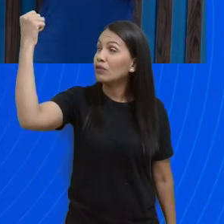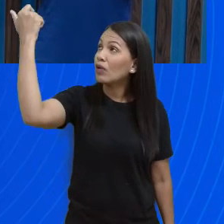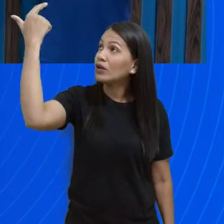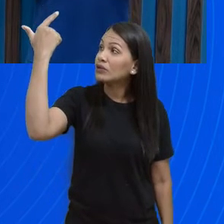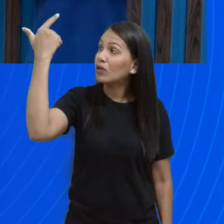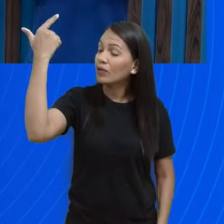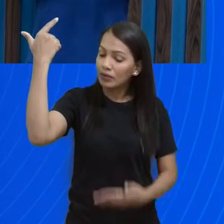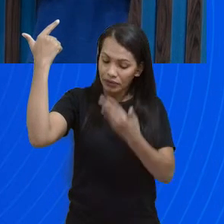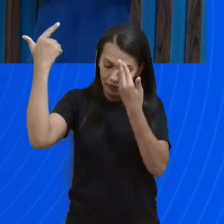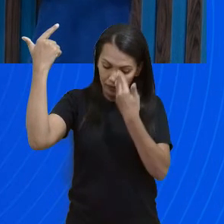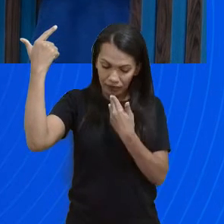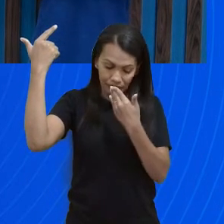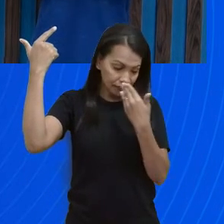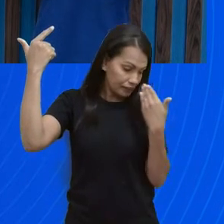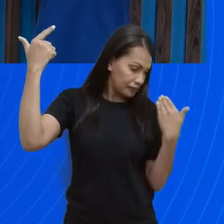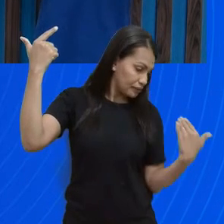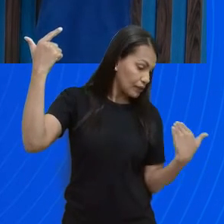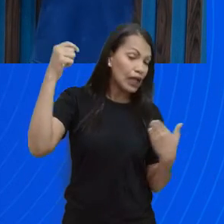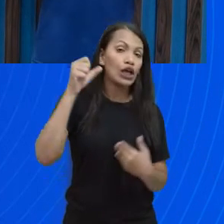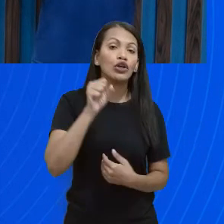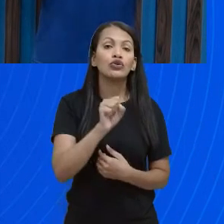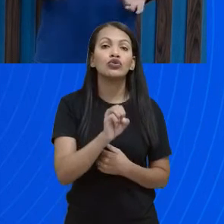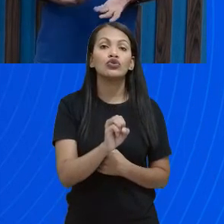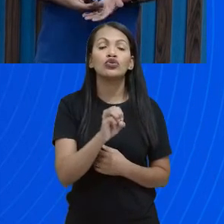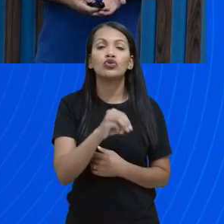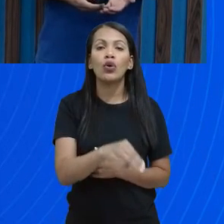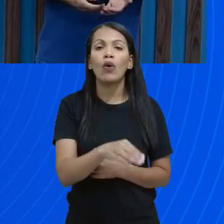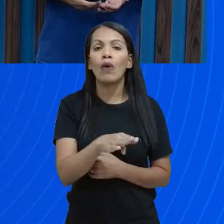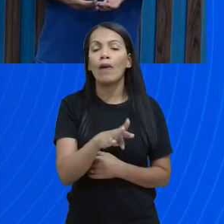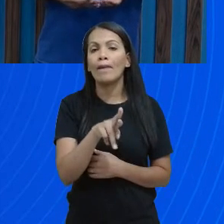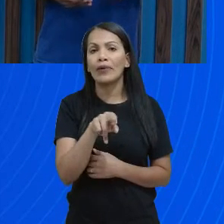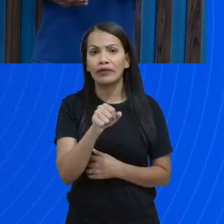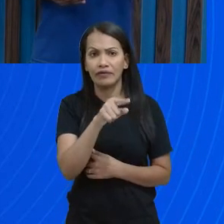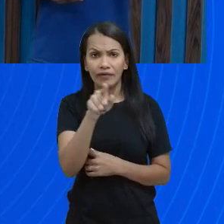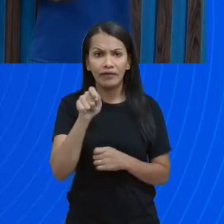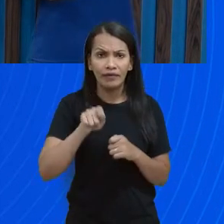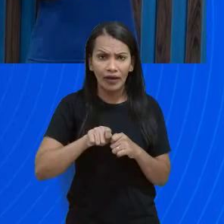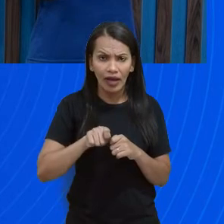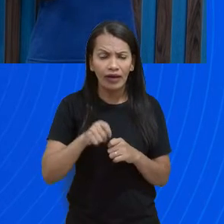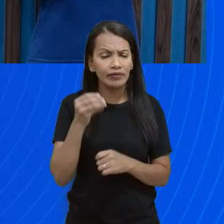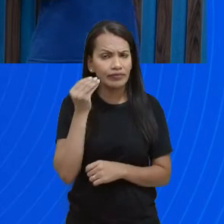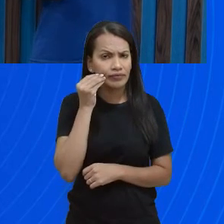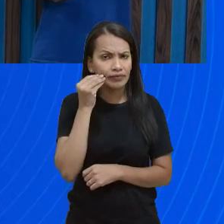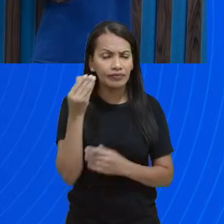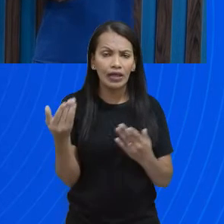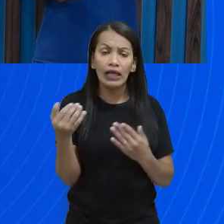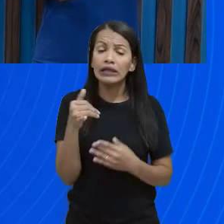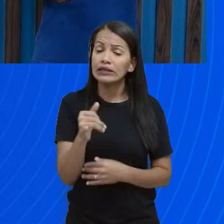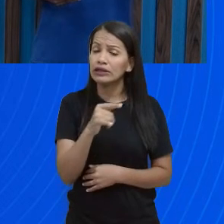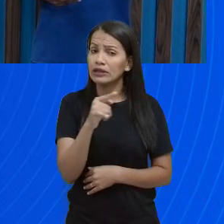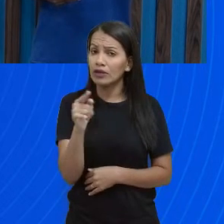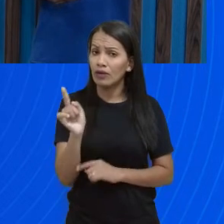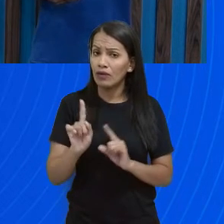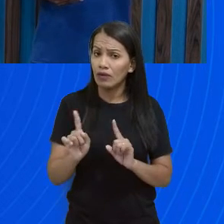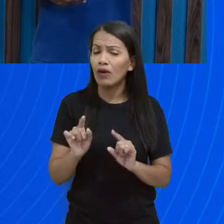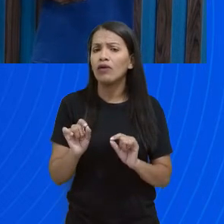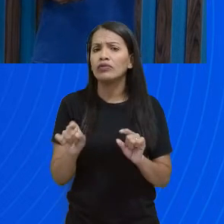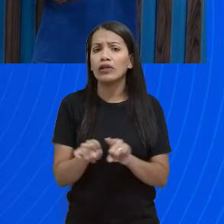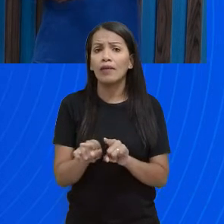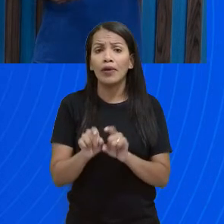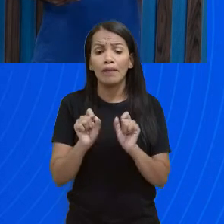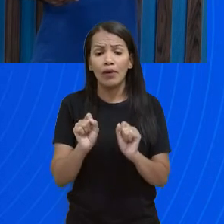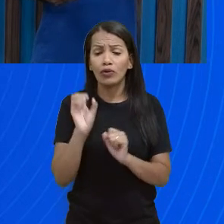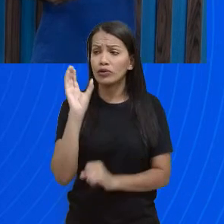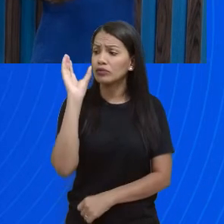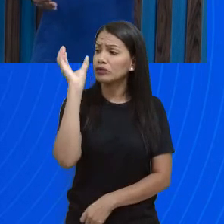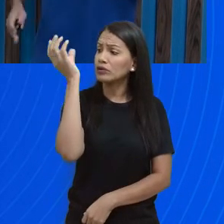vocês. Faça o teste, se não estiver fazendo sol nesse momento, vá para abaixo ou em diagonal da lâmpada do